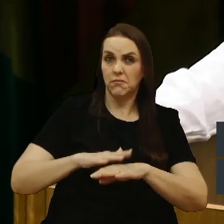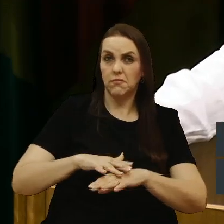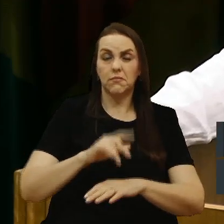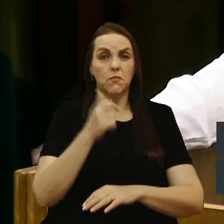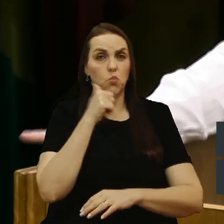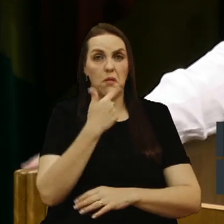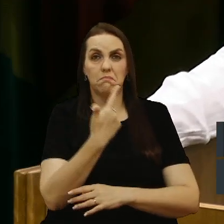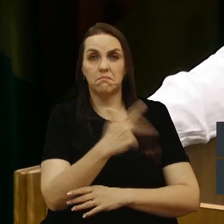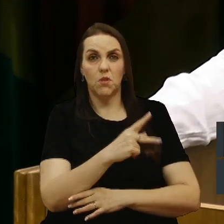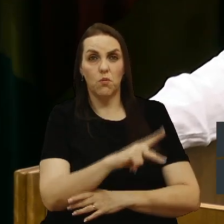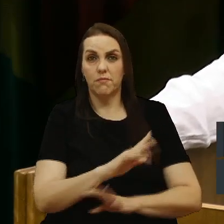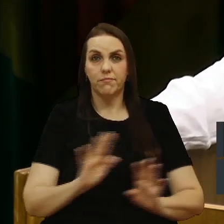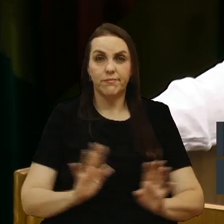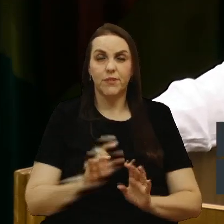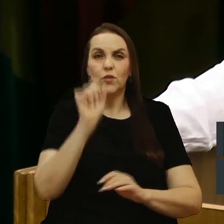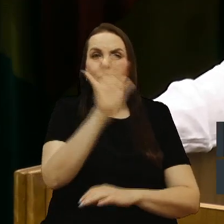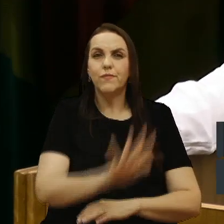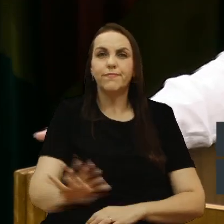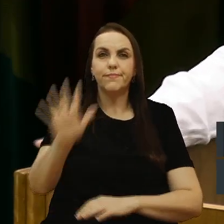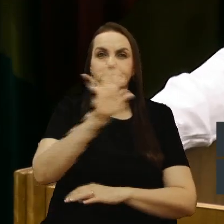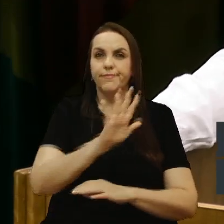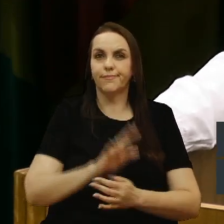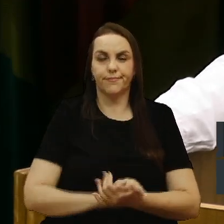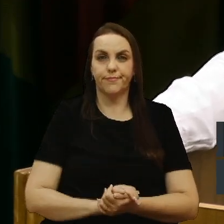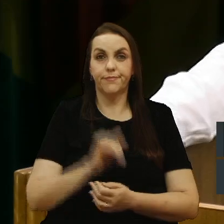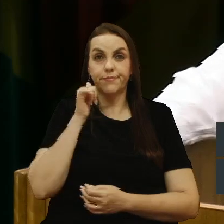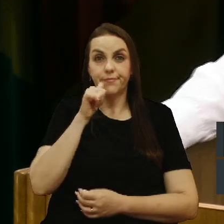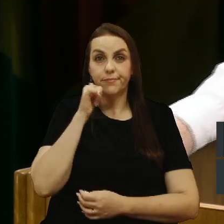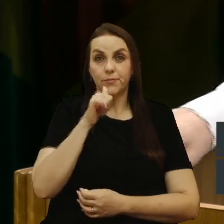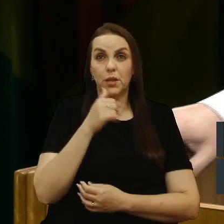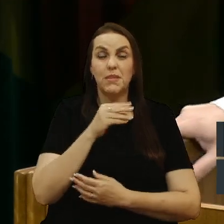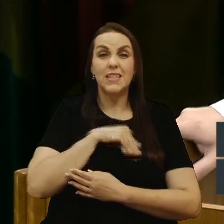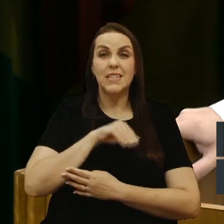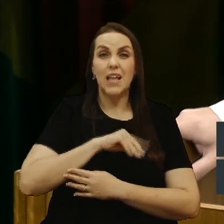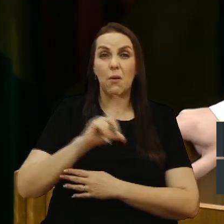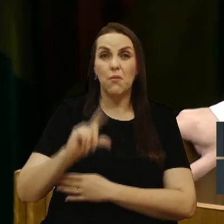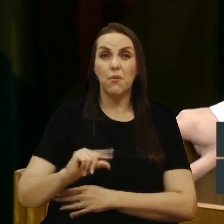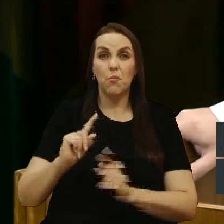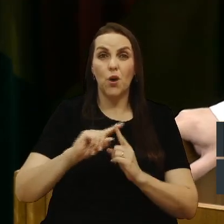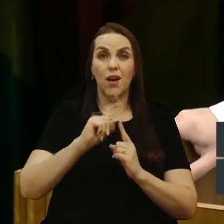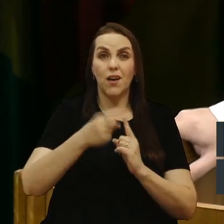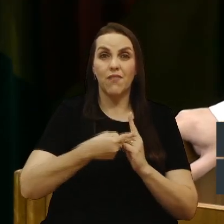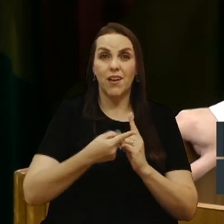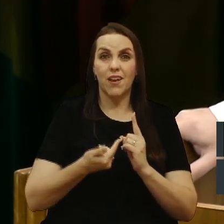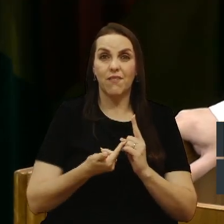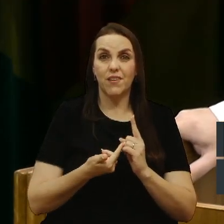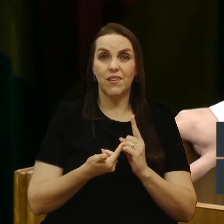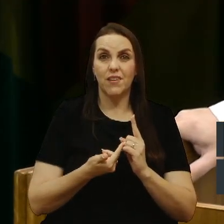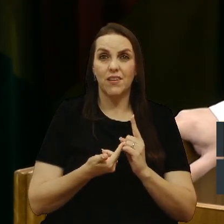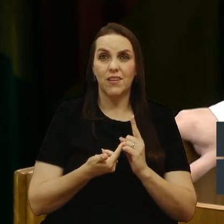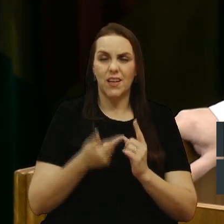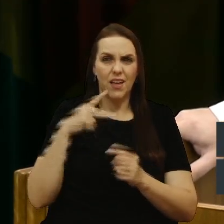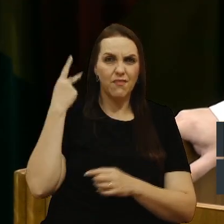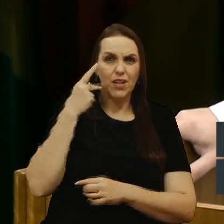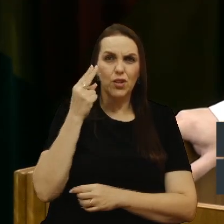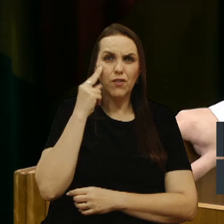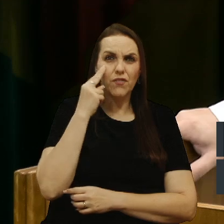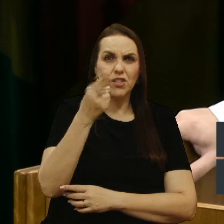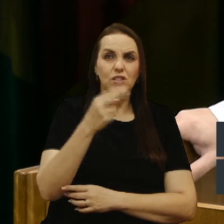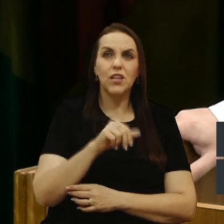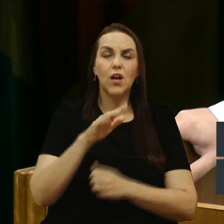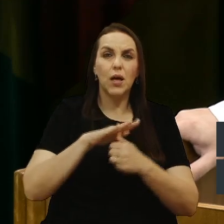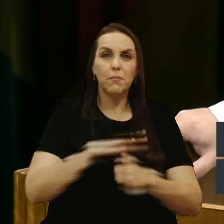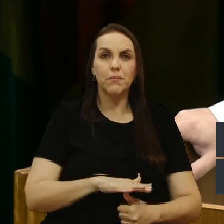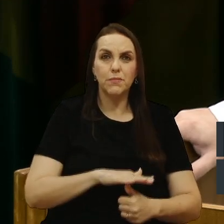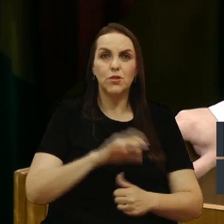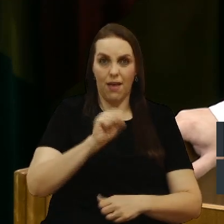é, eu não vou generalizar, mas a mulher tem que ganhar menos porque engravida. Vereador Santos Fantinel, isso é misoginia ou não